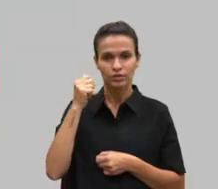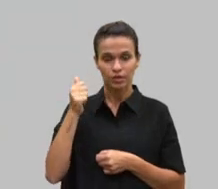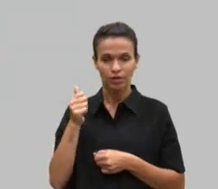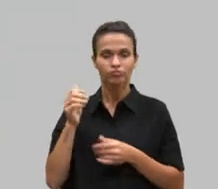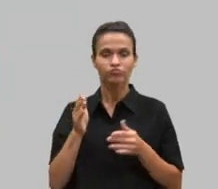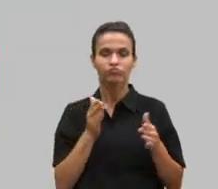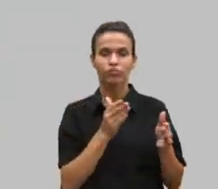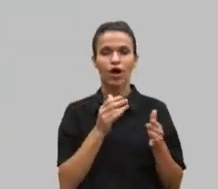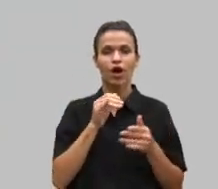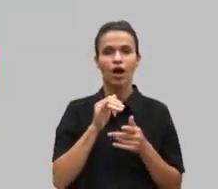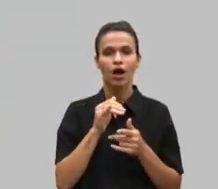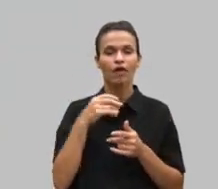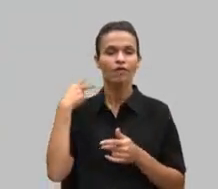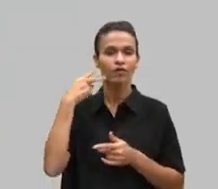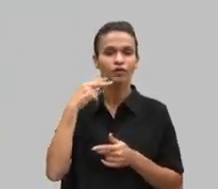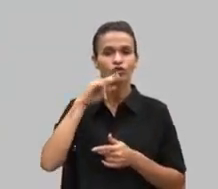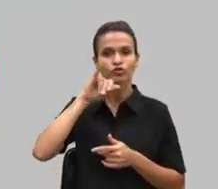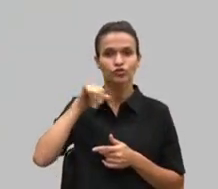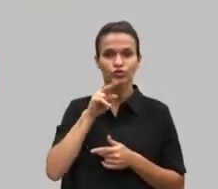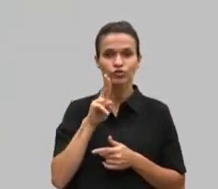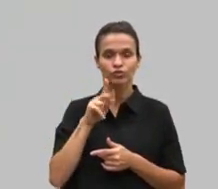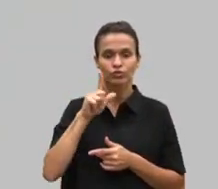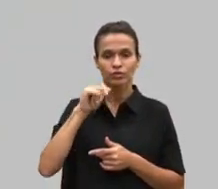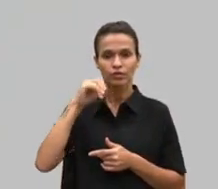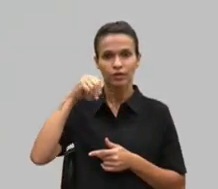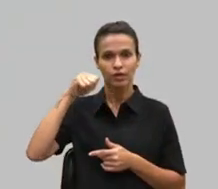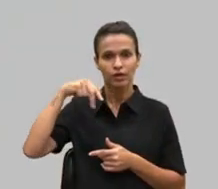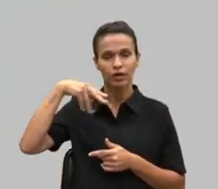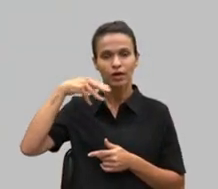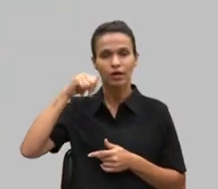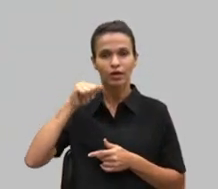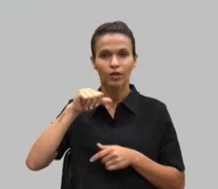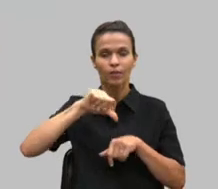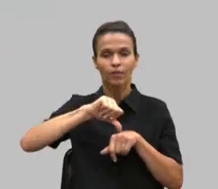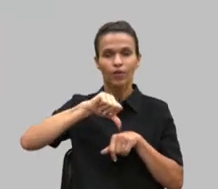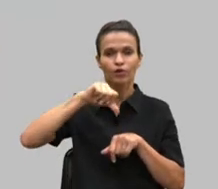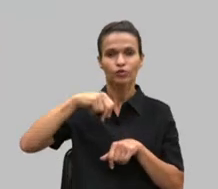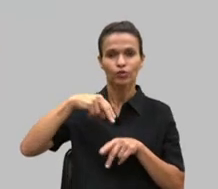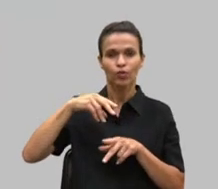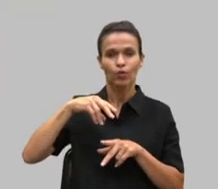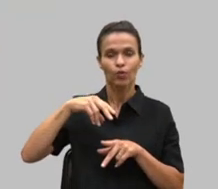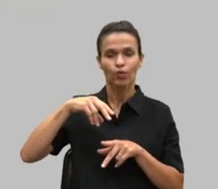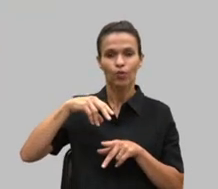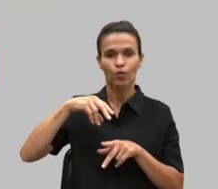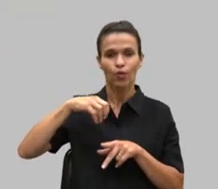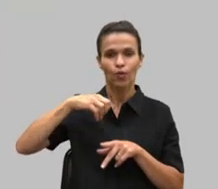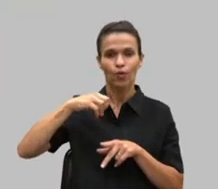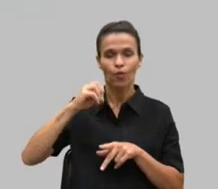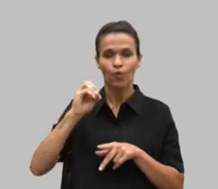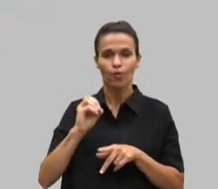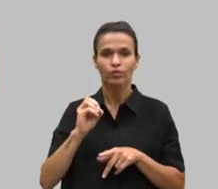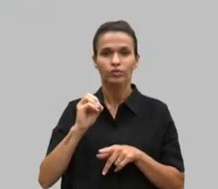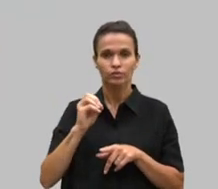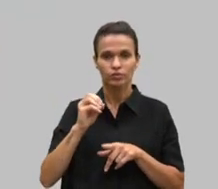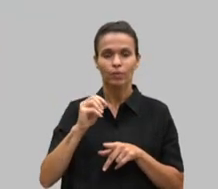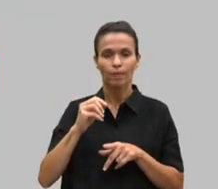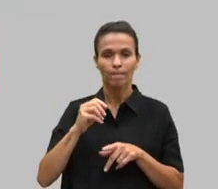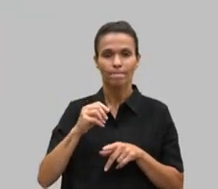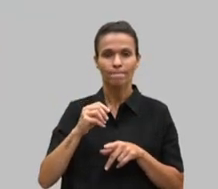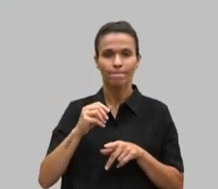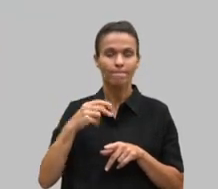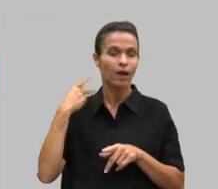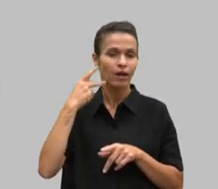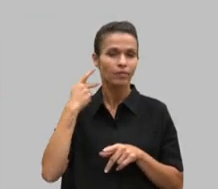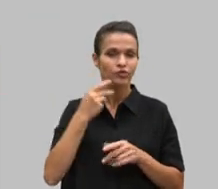Quintino Teixeira do município de Caratinga Polo Regional Leste representando os coordenadores do Polo do Parlamento jovem 23 para uma breve